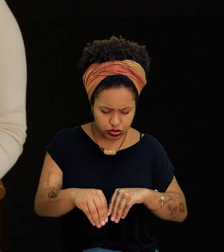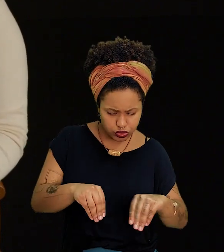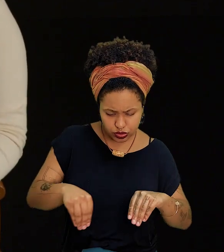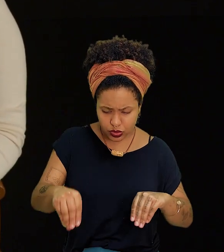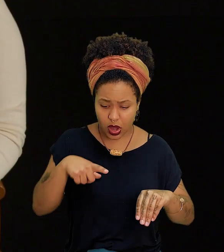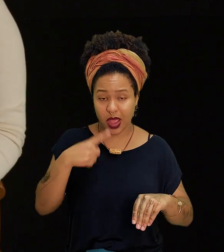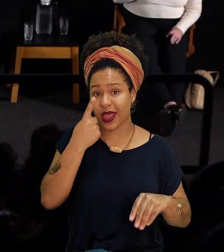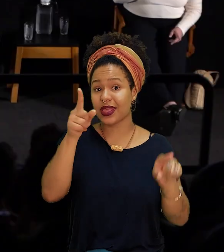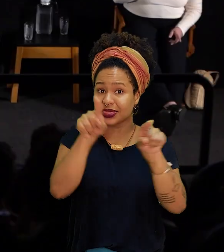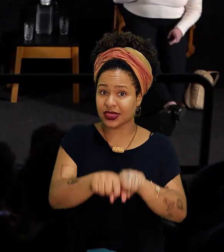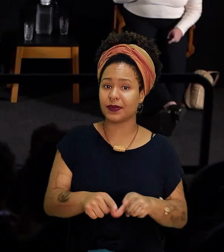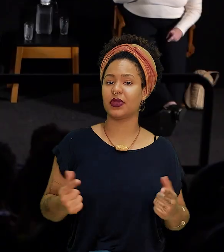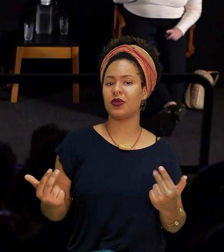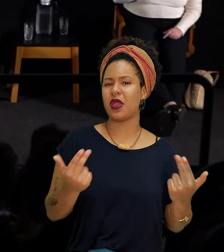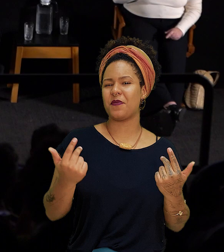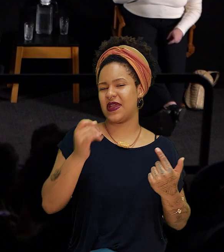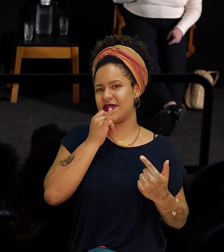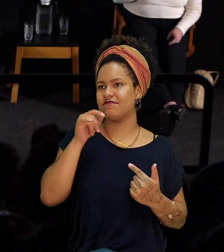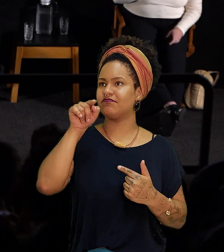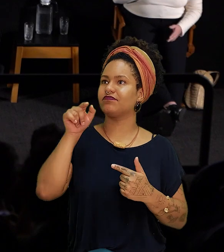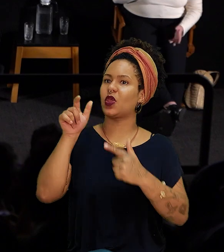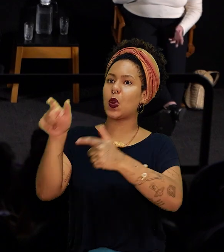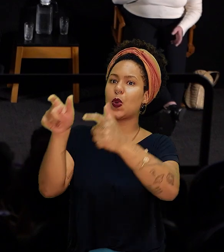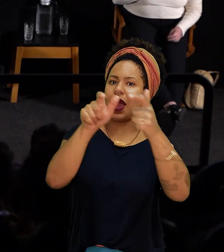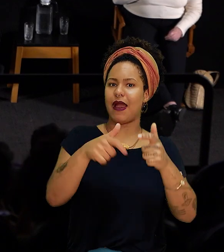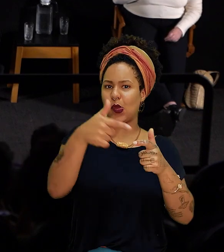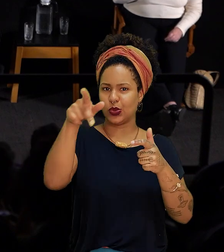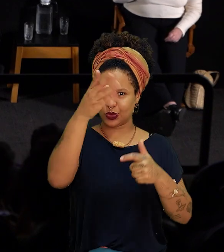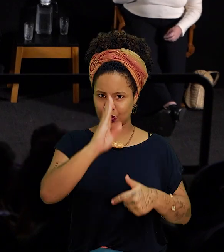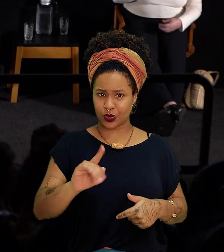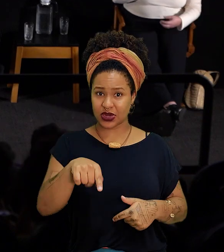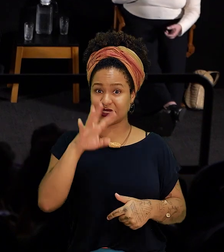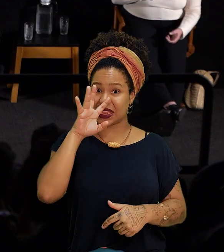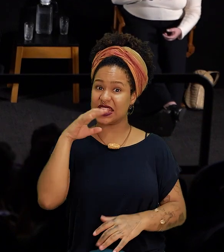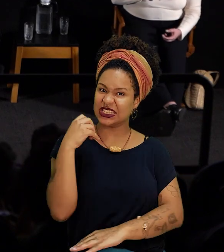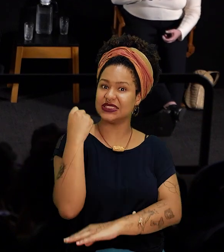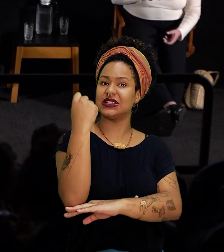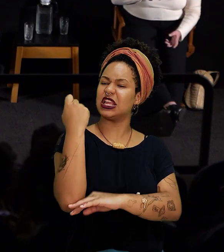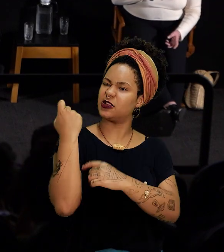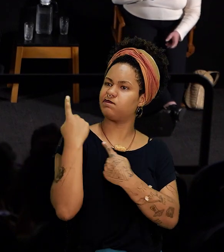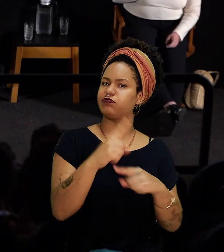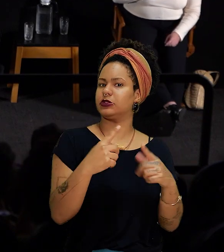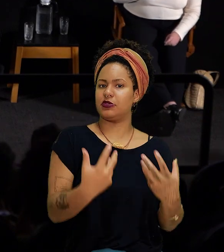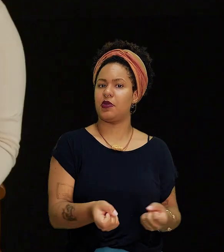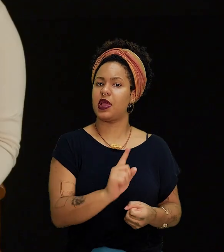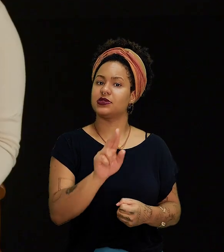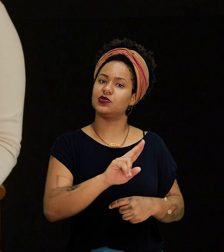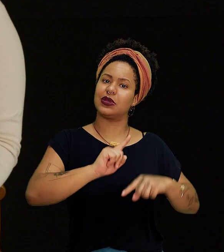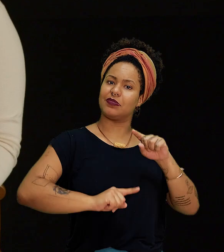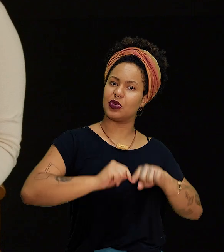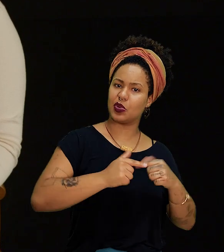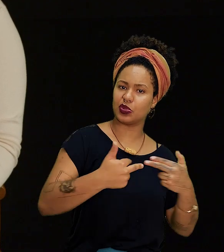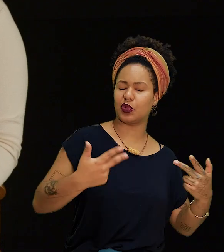materiais, e, ao mesmo tempo, em alguns lugares aqui do Brasil, da resistência da inserção